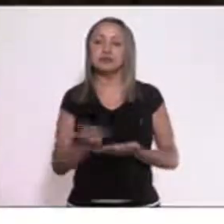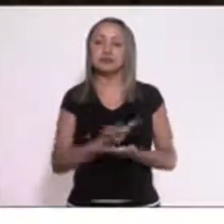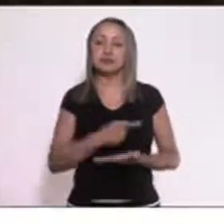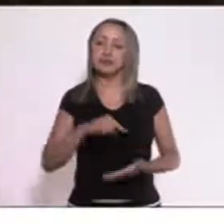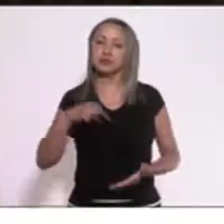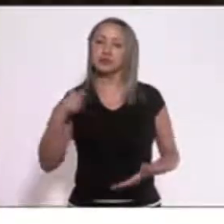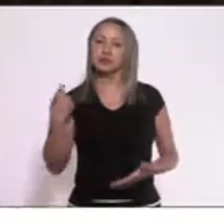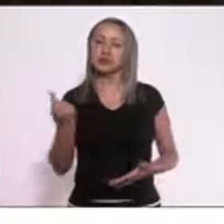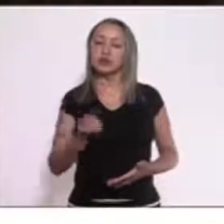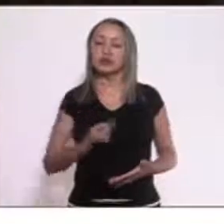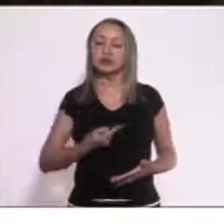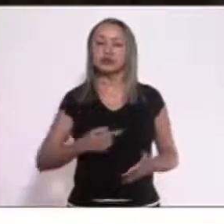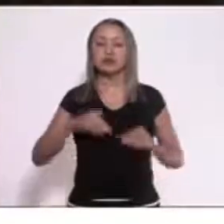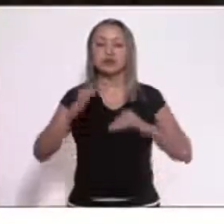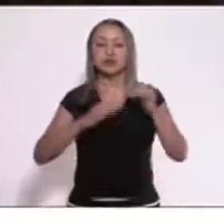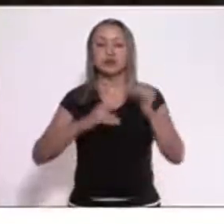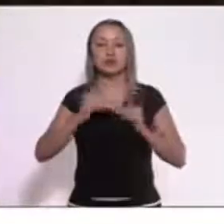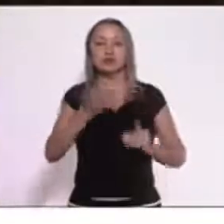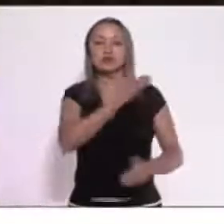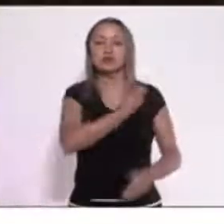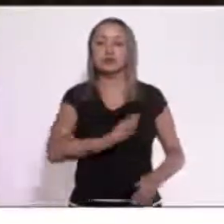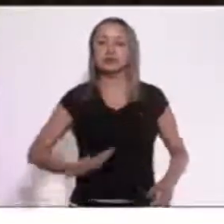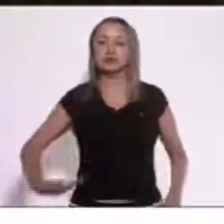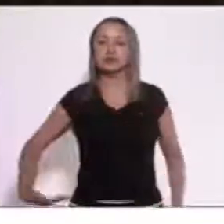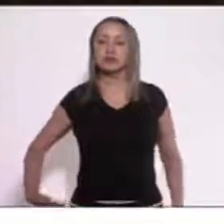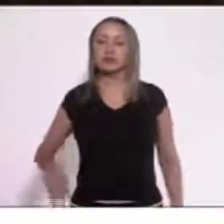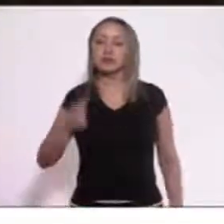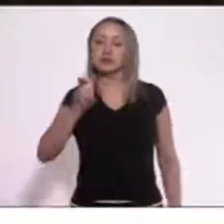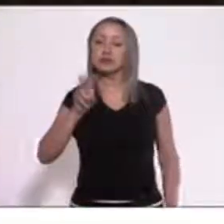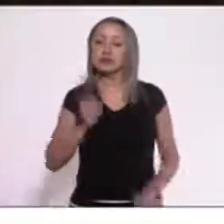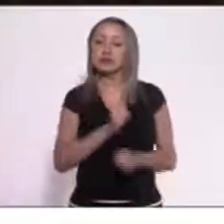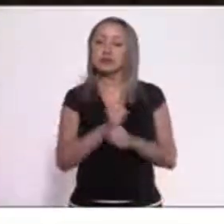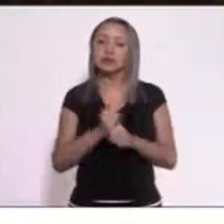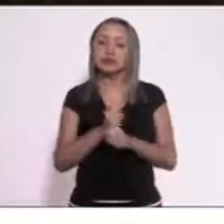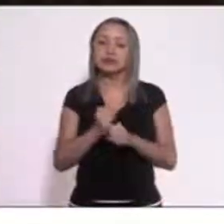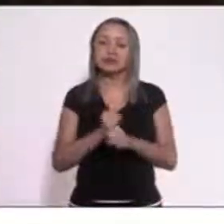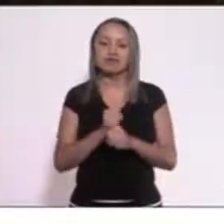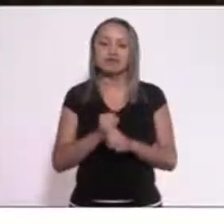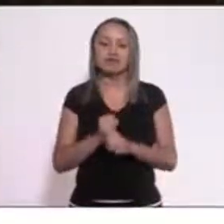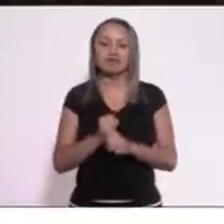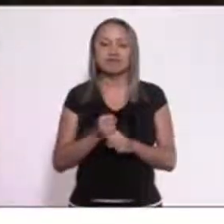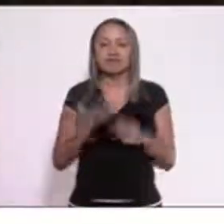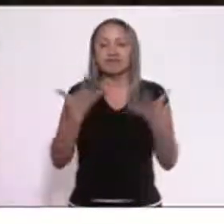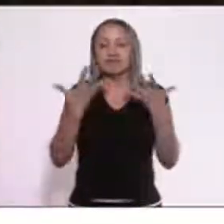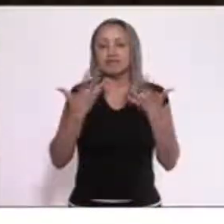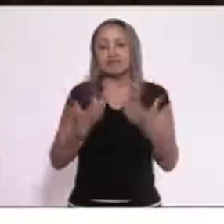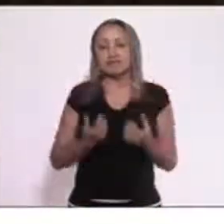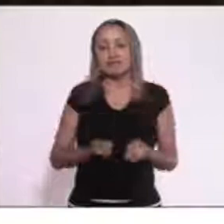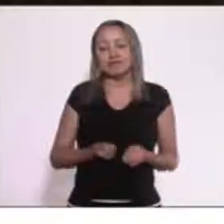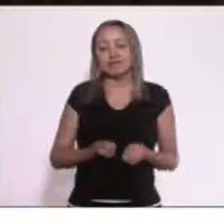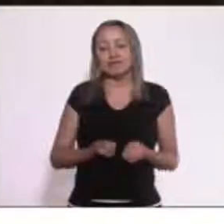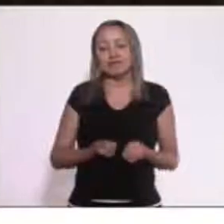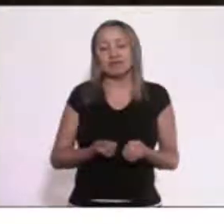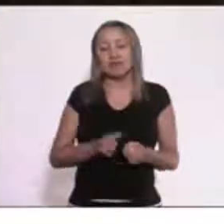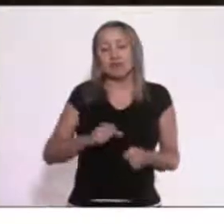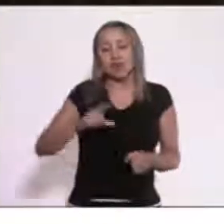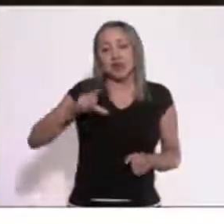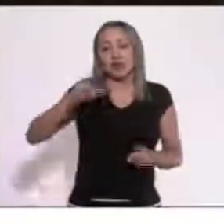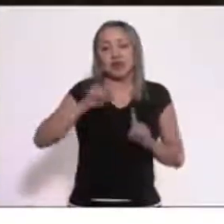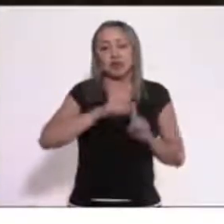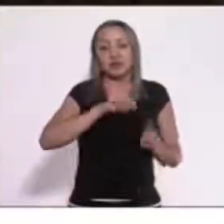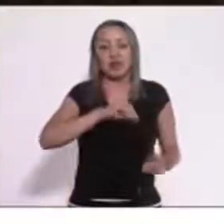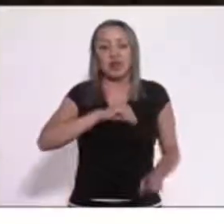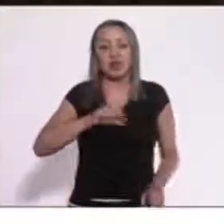nossos servidores, há 5 anos que não recebem aumento de salário